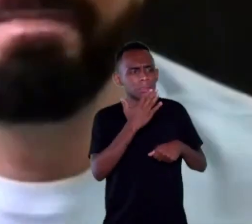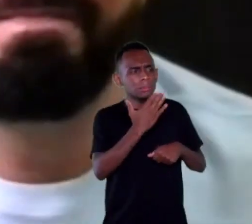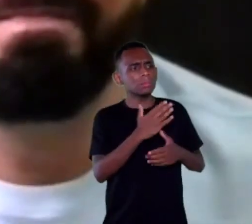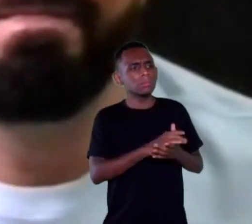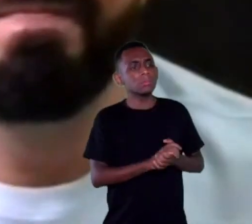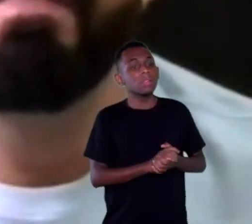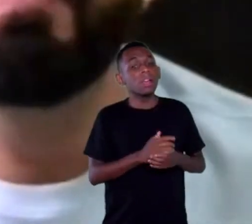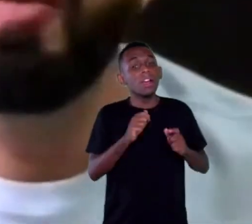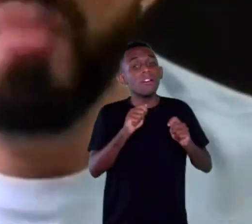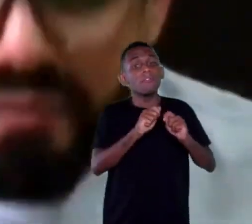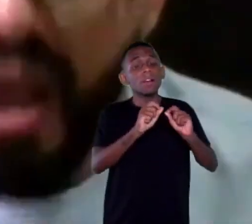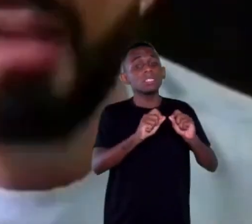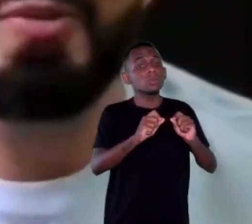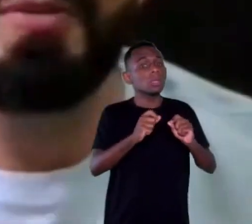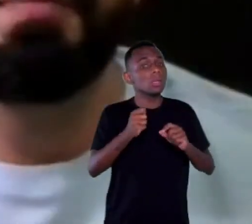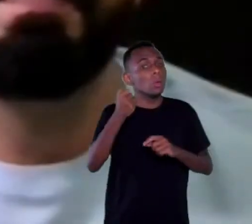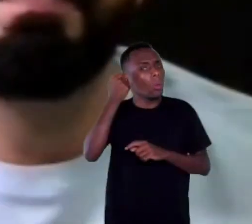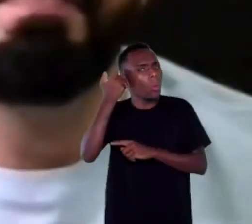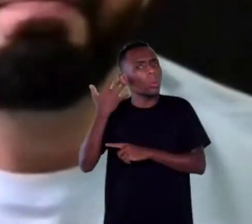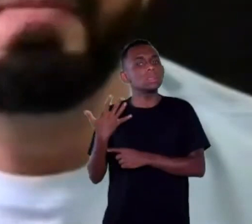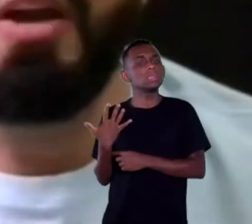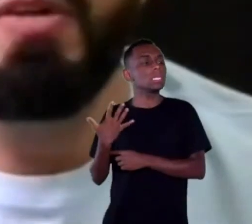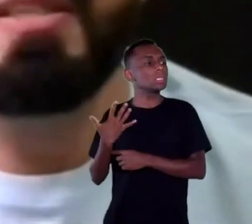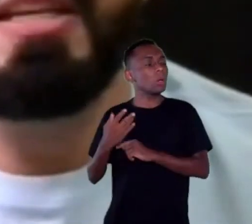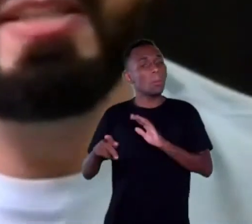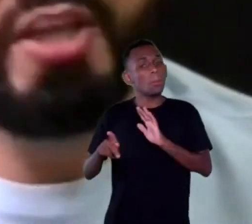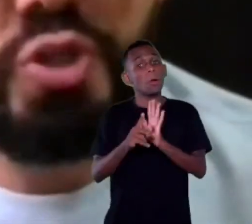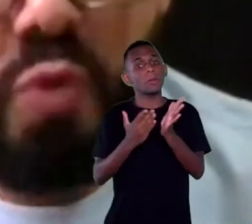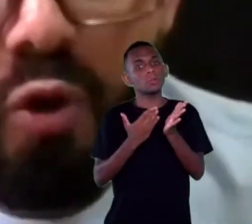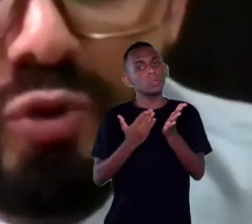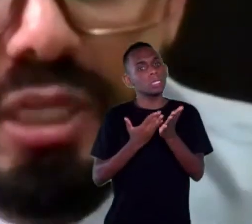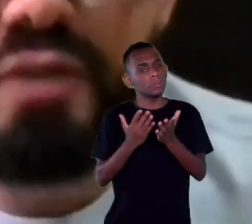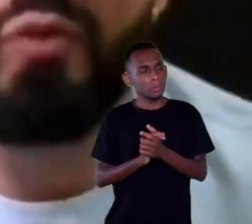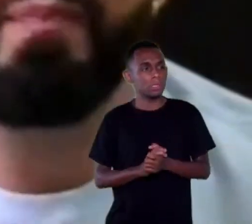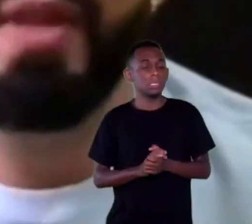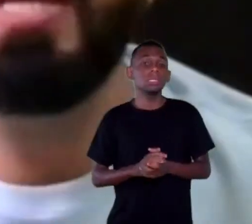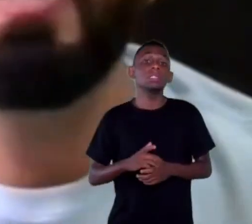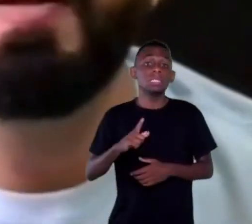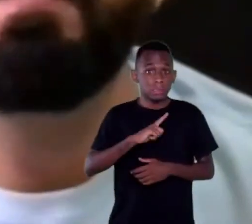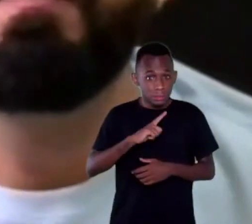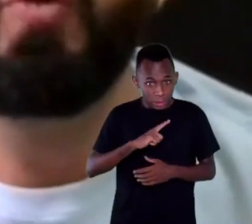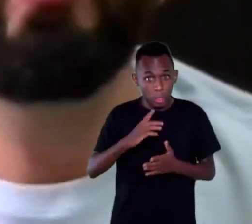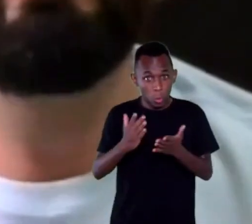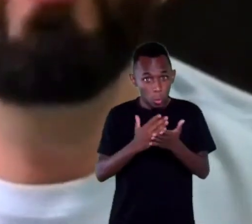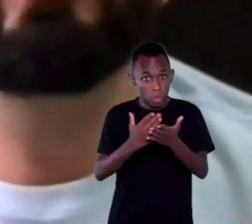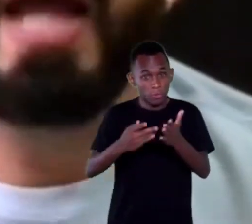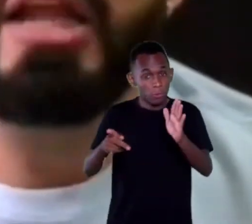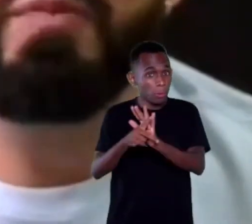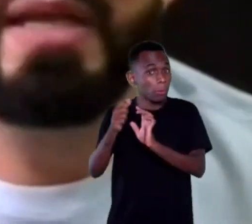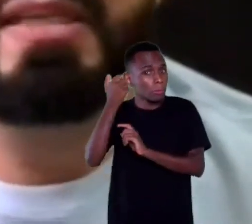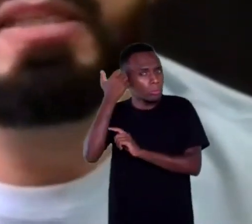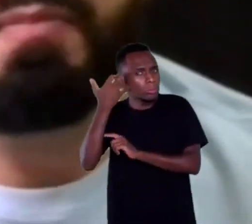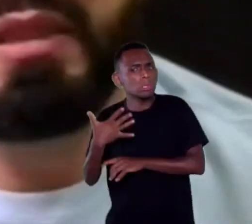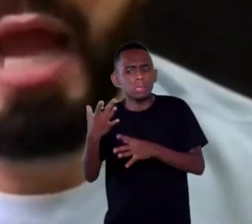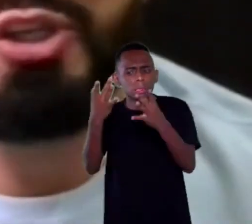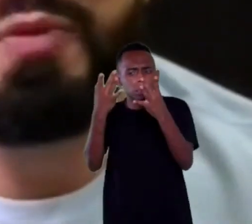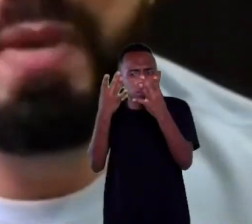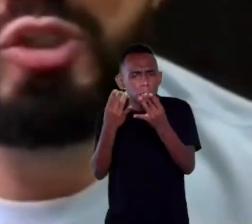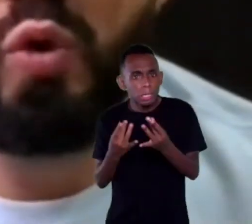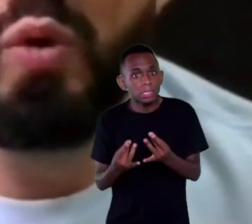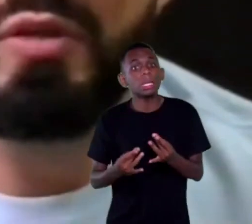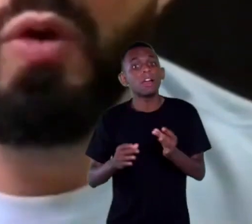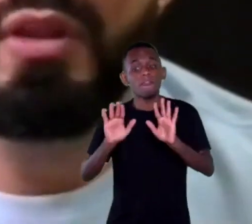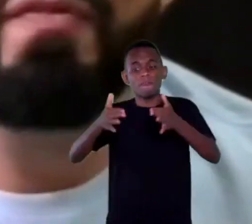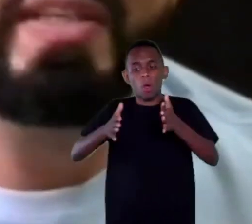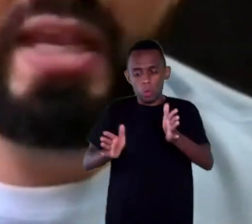audiolivro? Ele falou assim, faço. Então, assim, existe um audiolivro, né, todo voltado para a acessibilidade